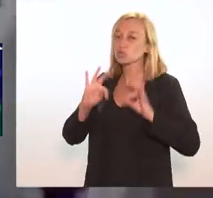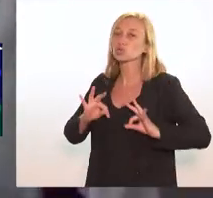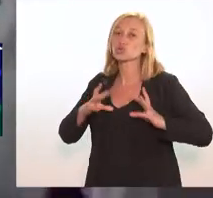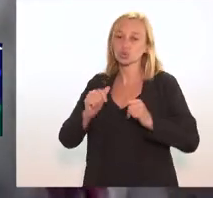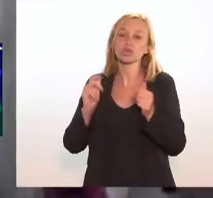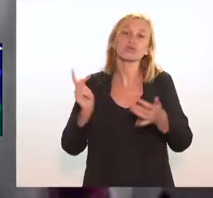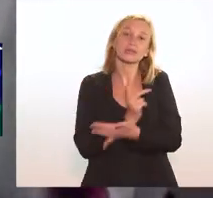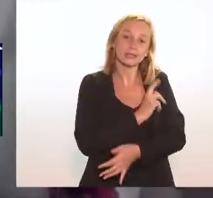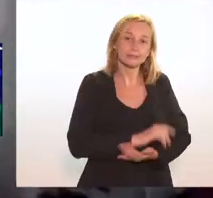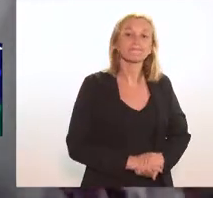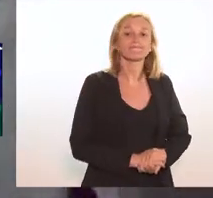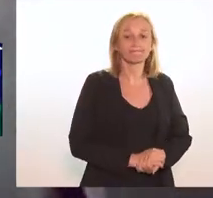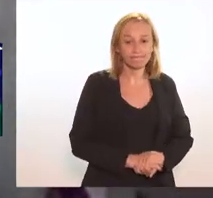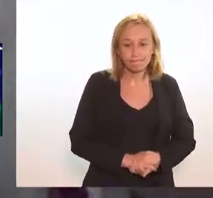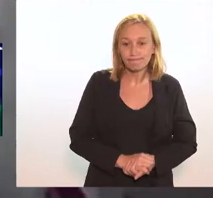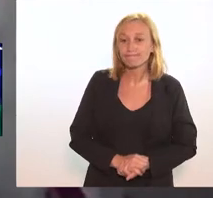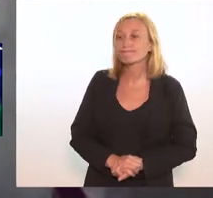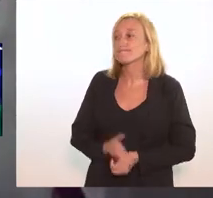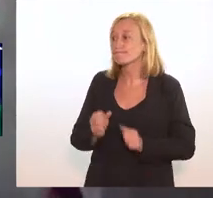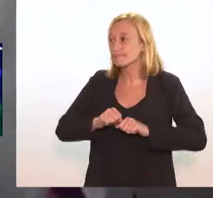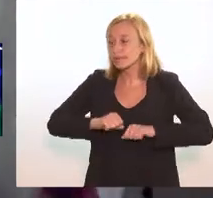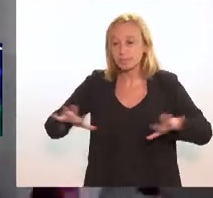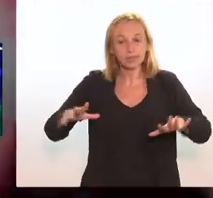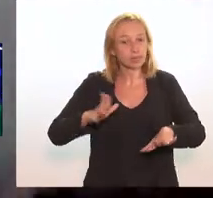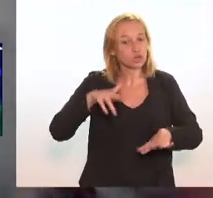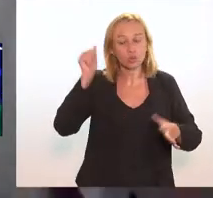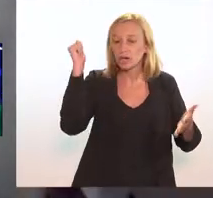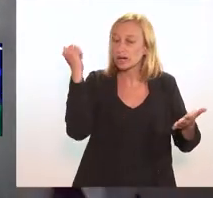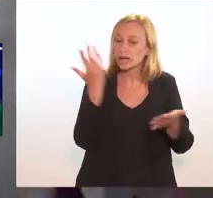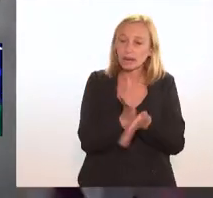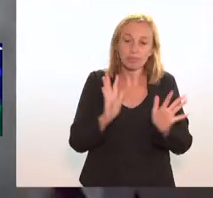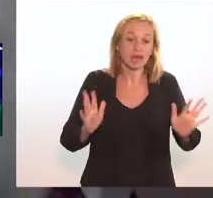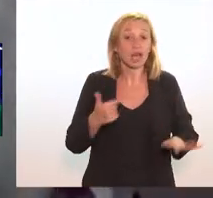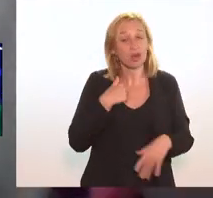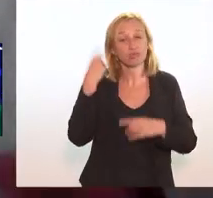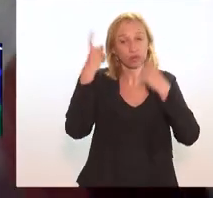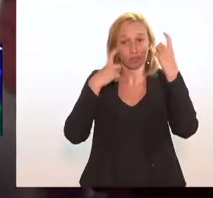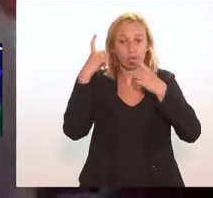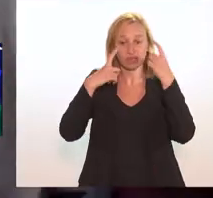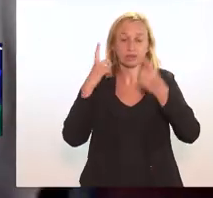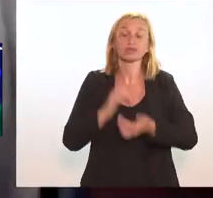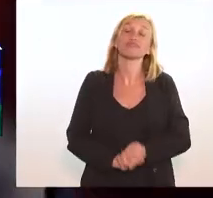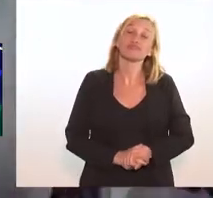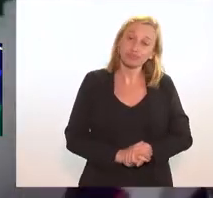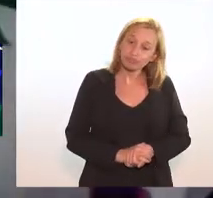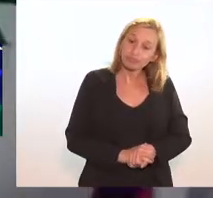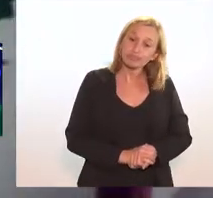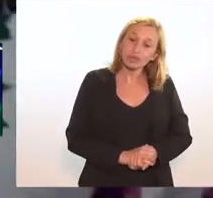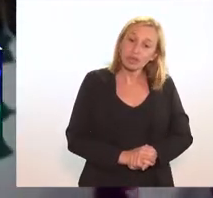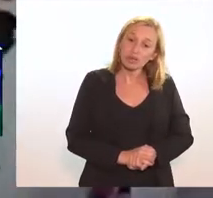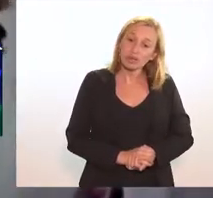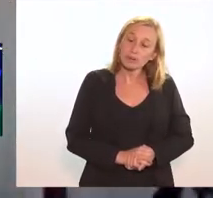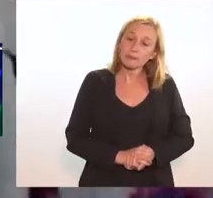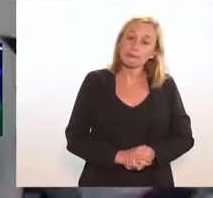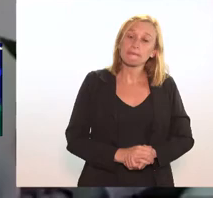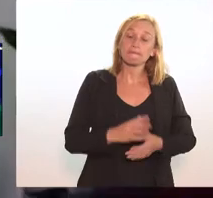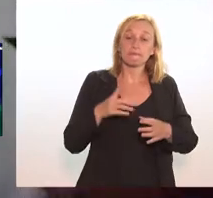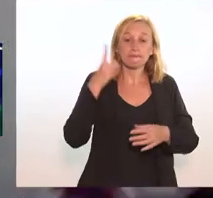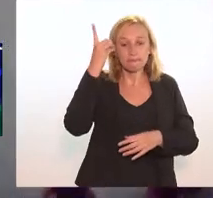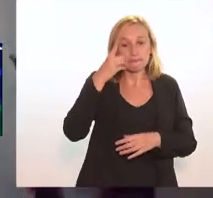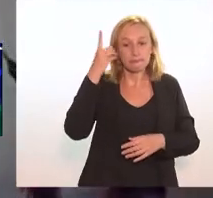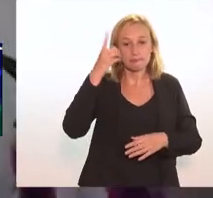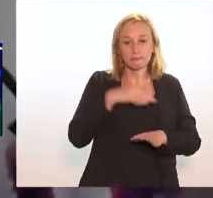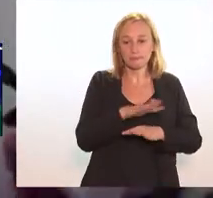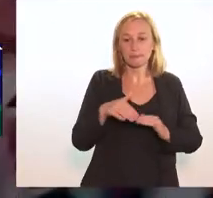funciona. E aí, essa pandemia não vai parar nunca. Então, estou muito preocupada com isso. Estou me colocando aqui a todos os deputados que estão me assistindo, aqueles que